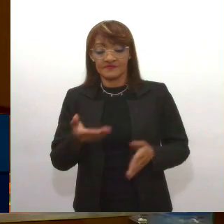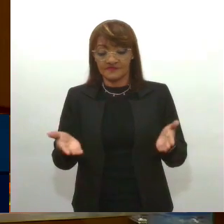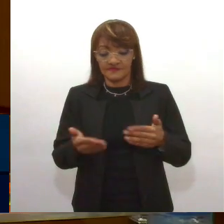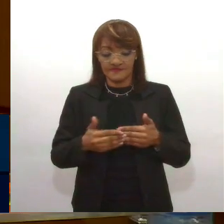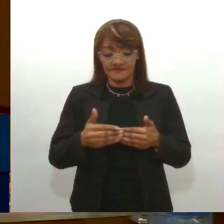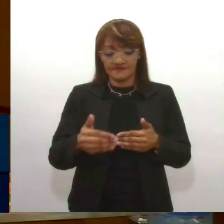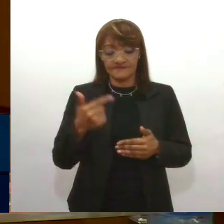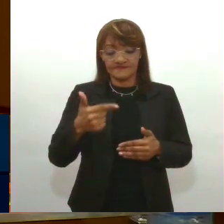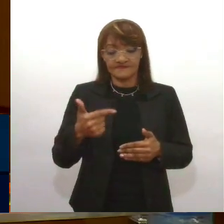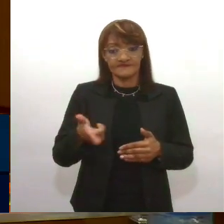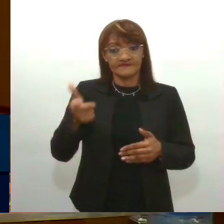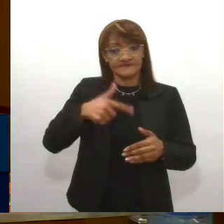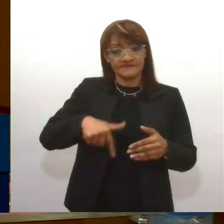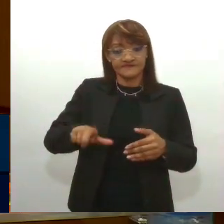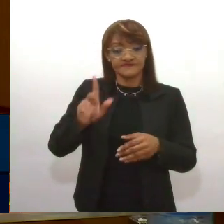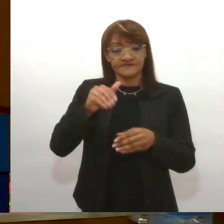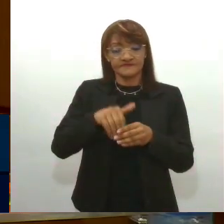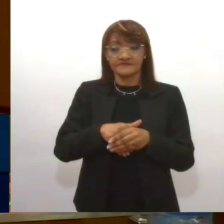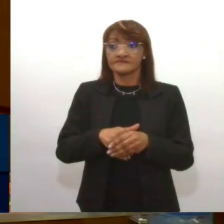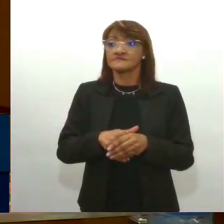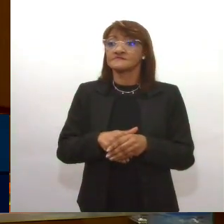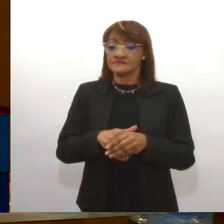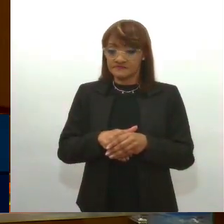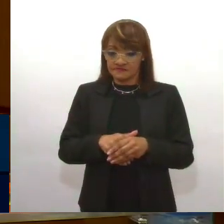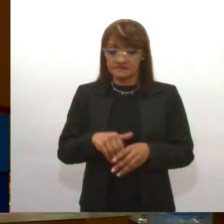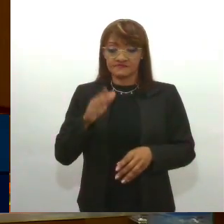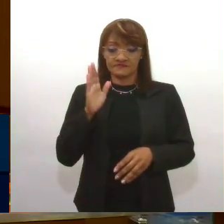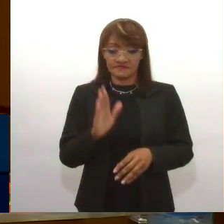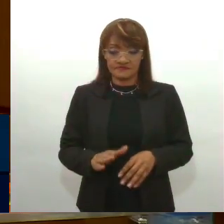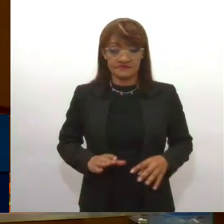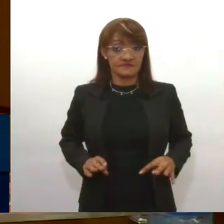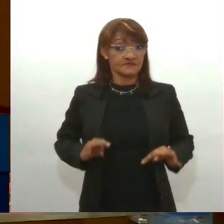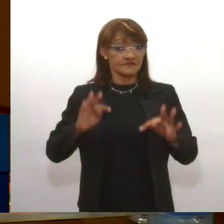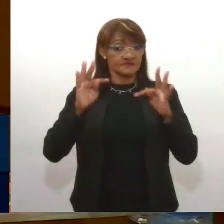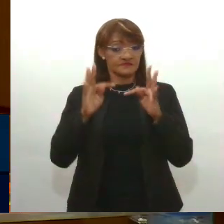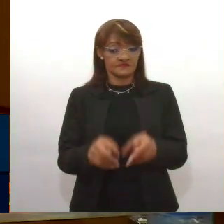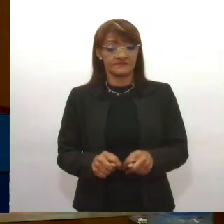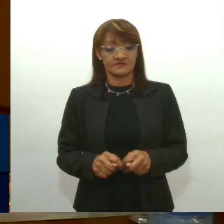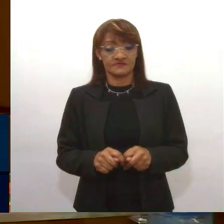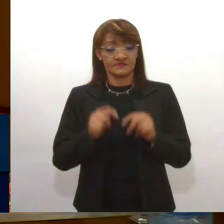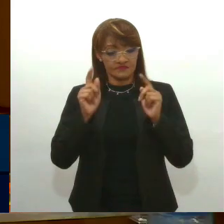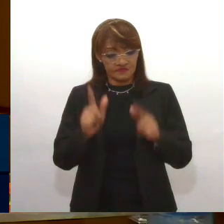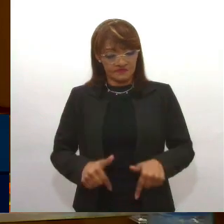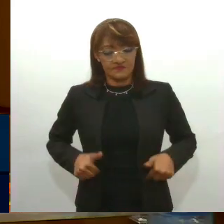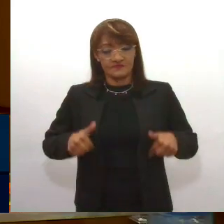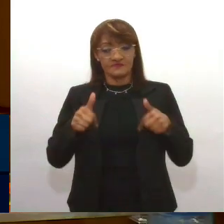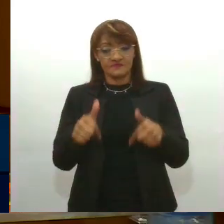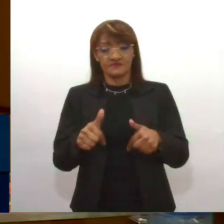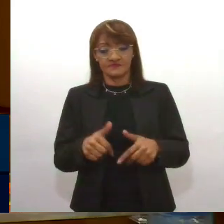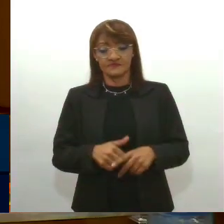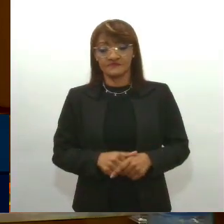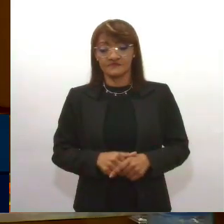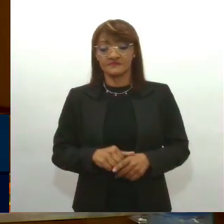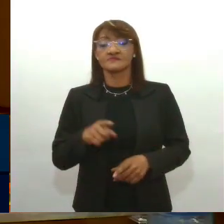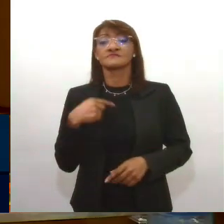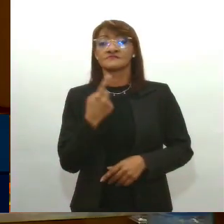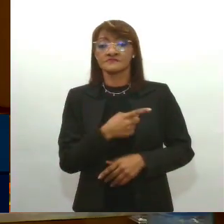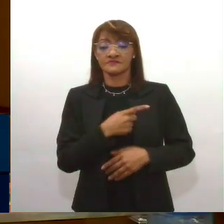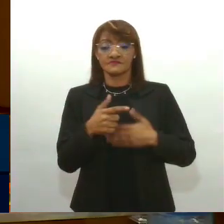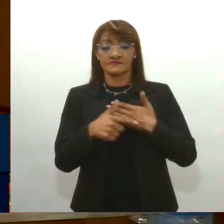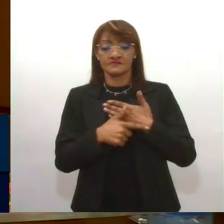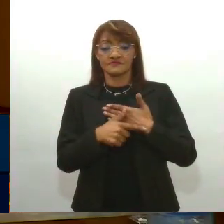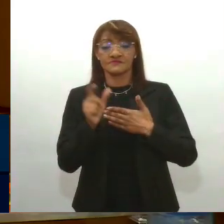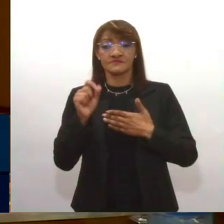sabemos que nas ruas e nas e nas lutas Presidente Nossa tarefa prioritária será continuar